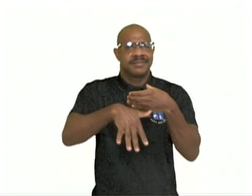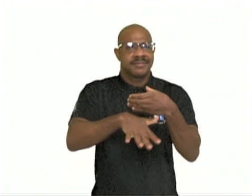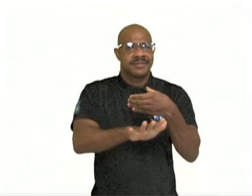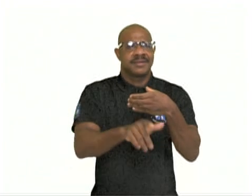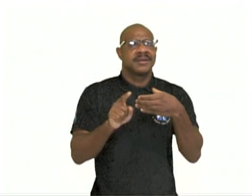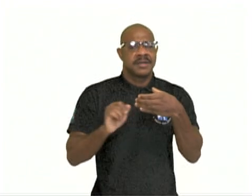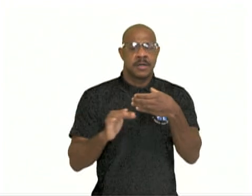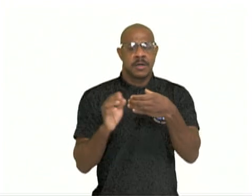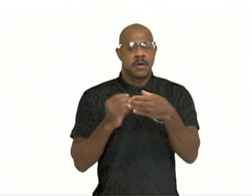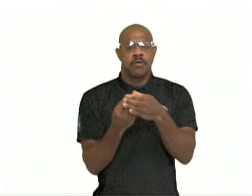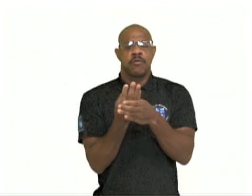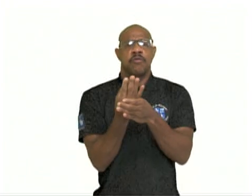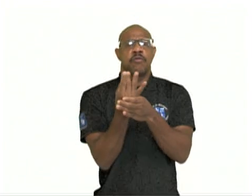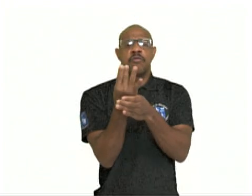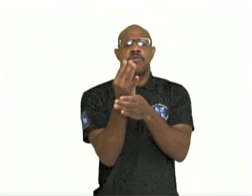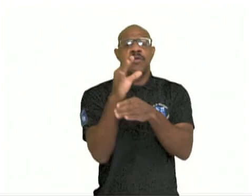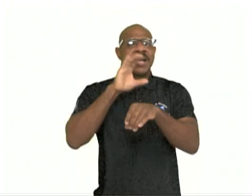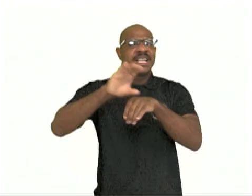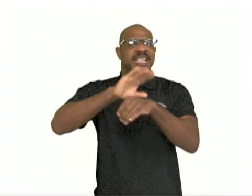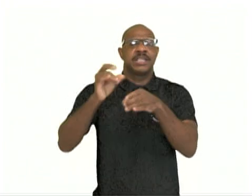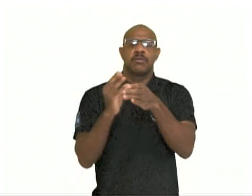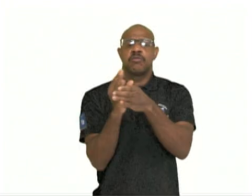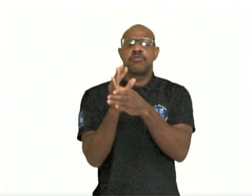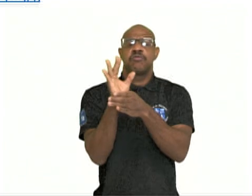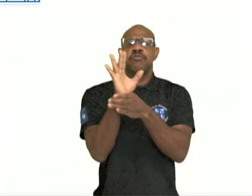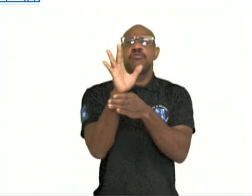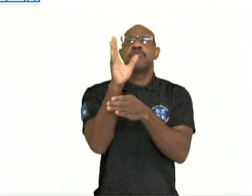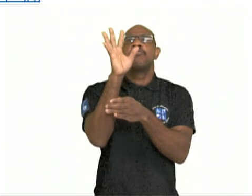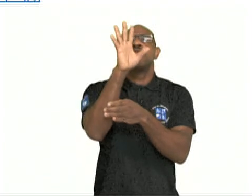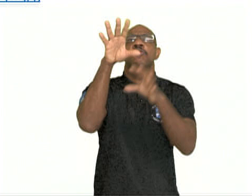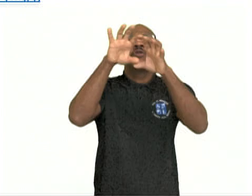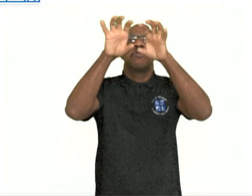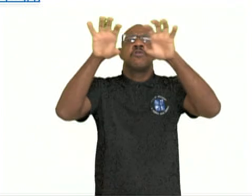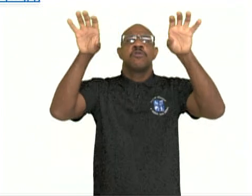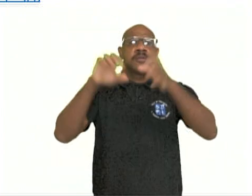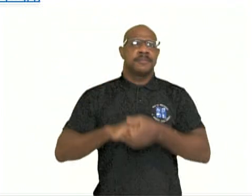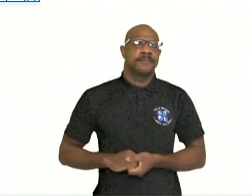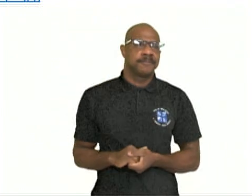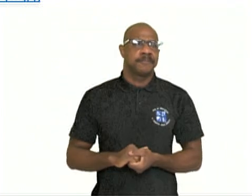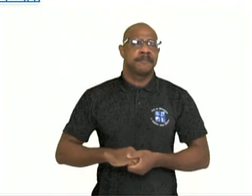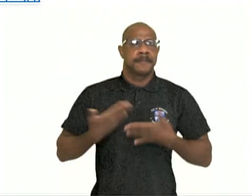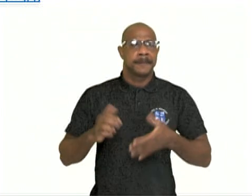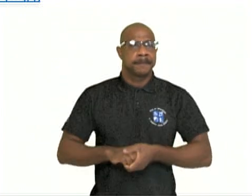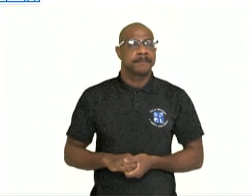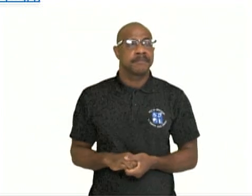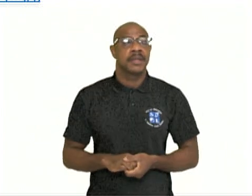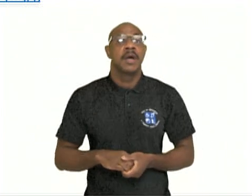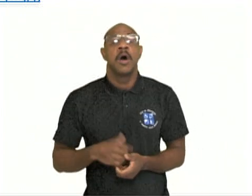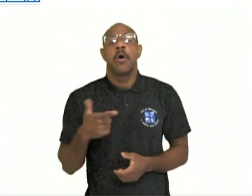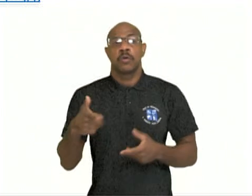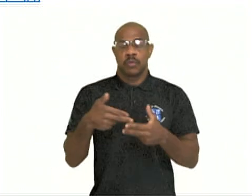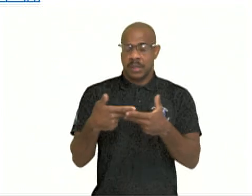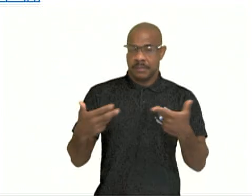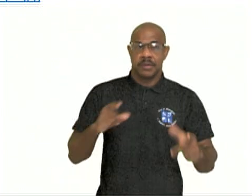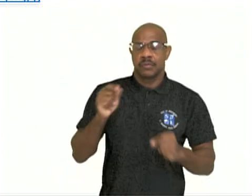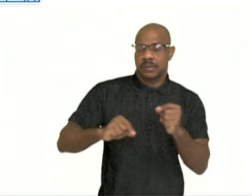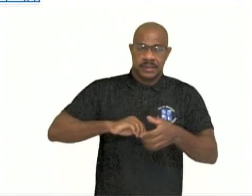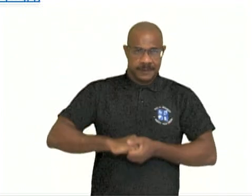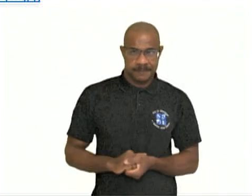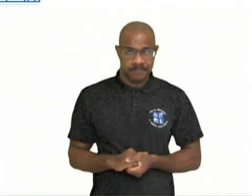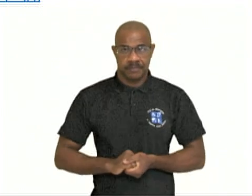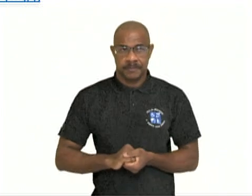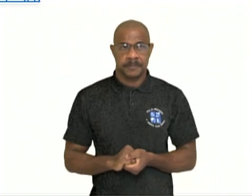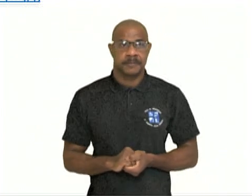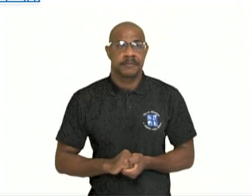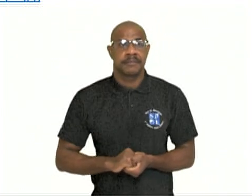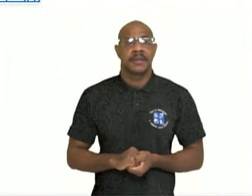para a atmosfera é a cinza vulcânica, tá? E aí outro elemento para fechar essa ideia dos